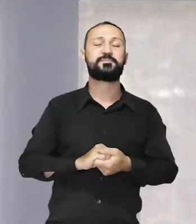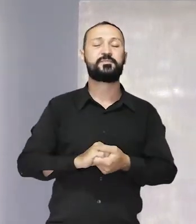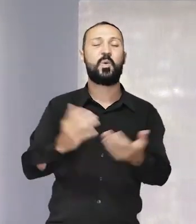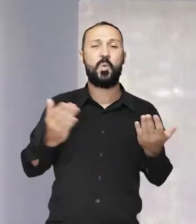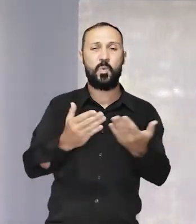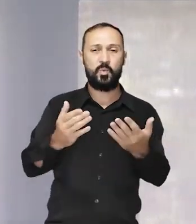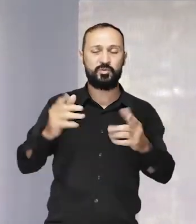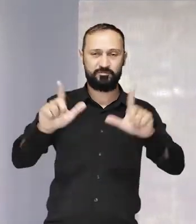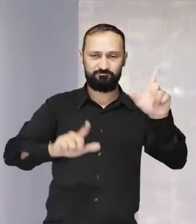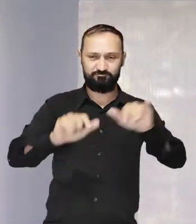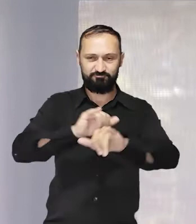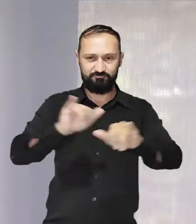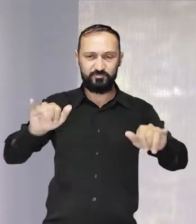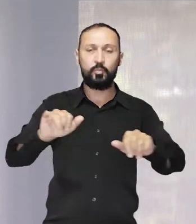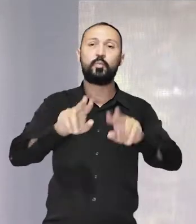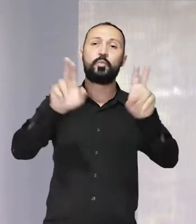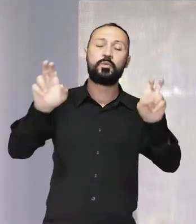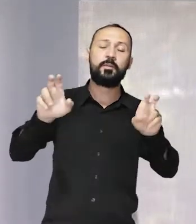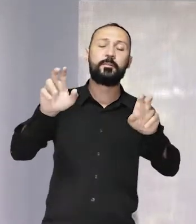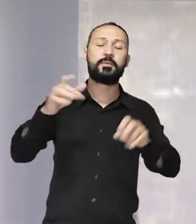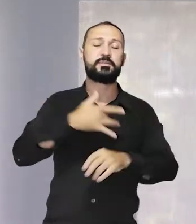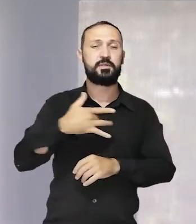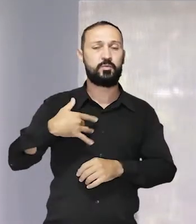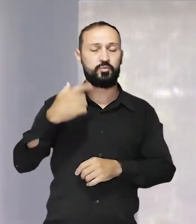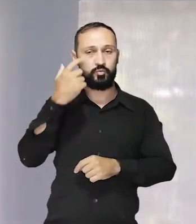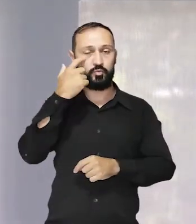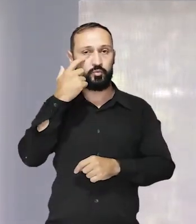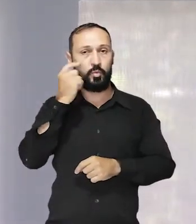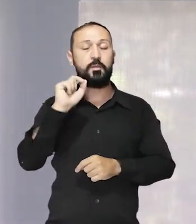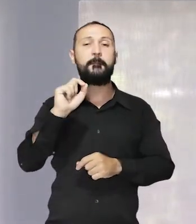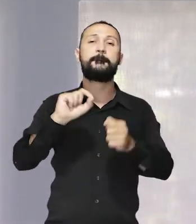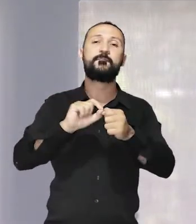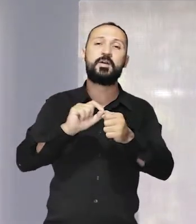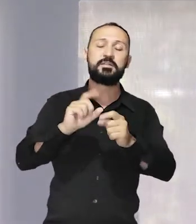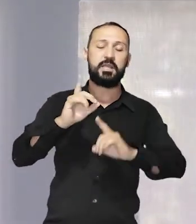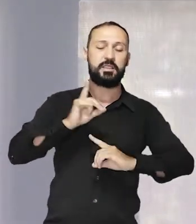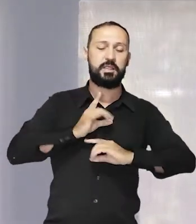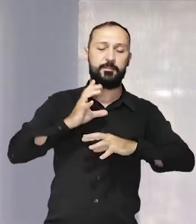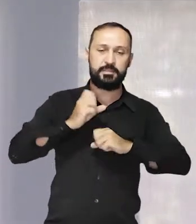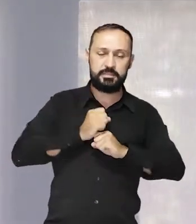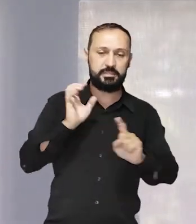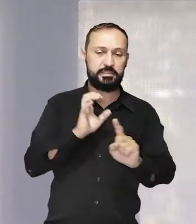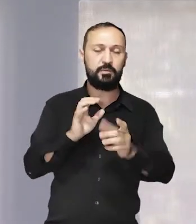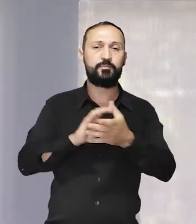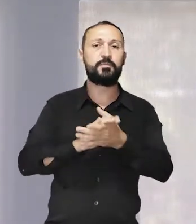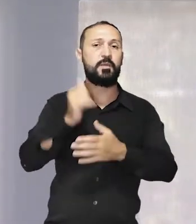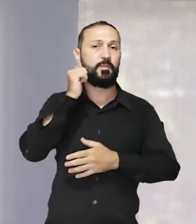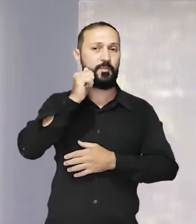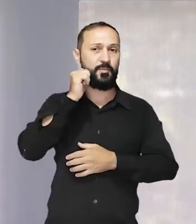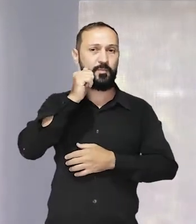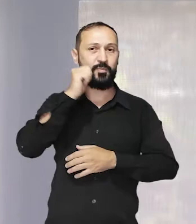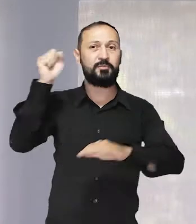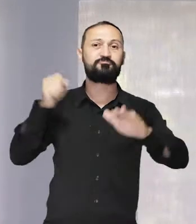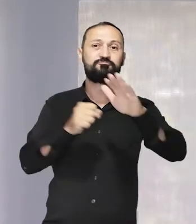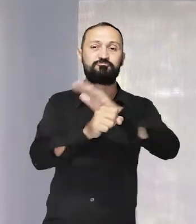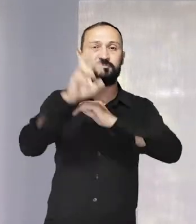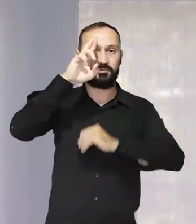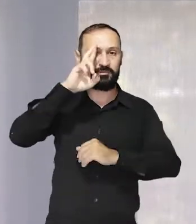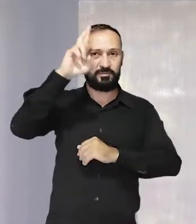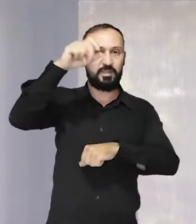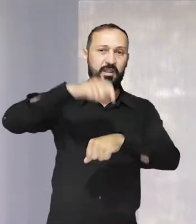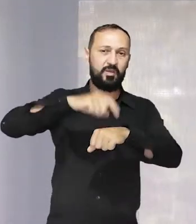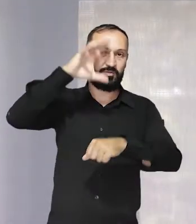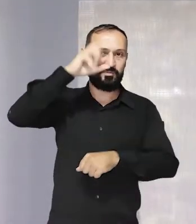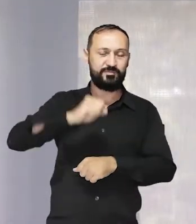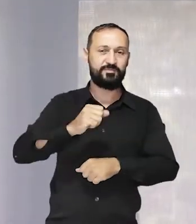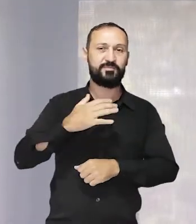sociedade. Nesta edição vamos falar sobre saúde dos olhos, o que pode causar a depressão e mulheres no poder e na